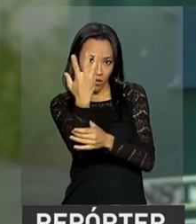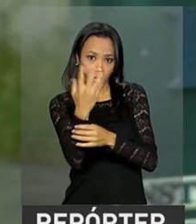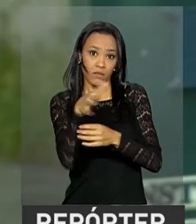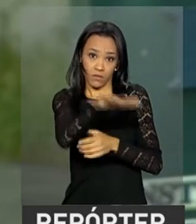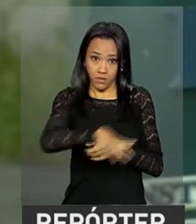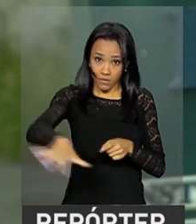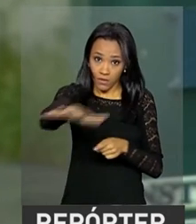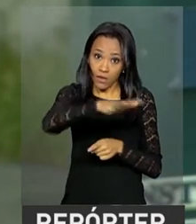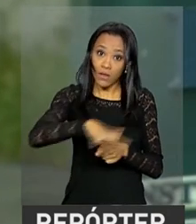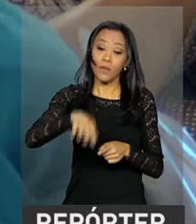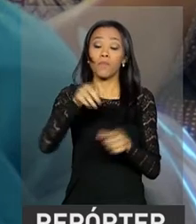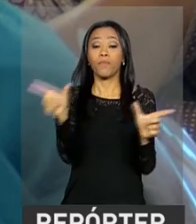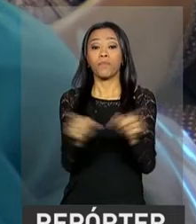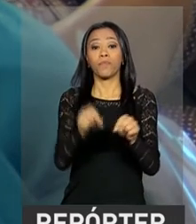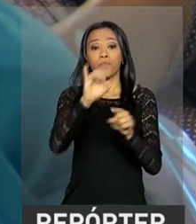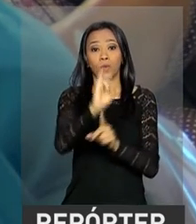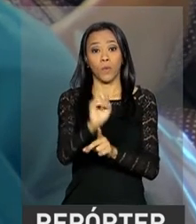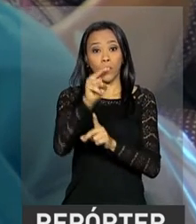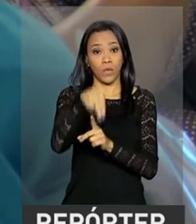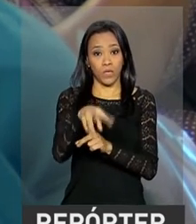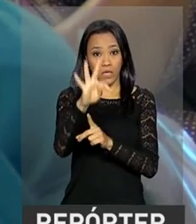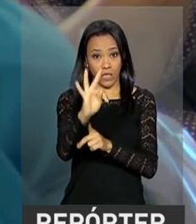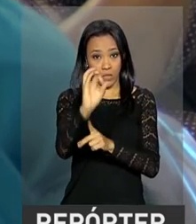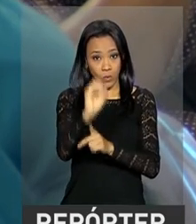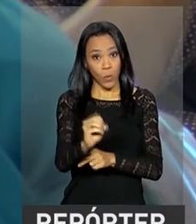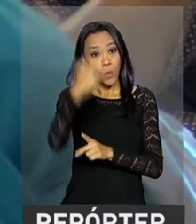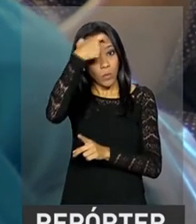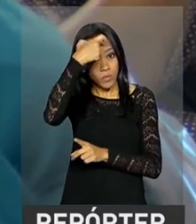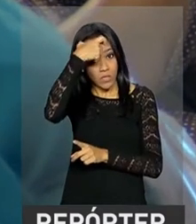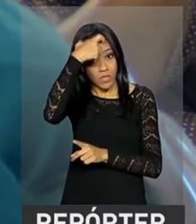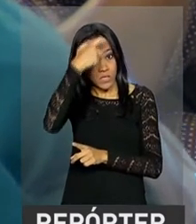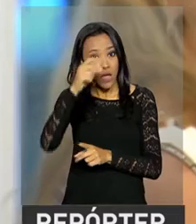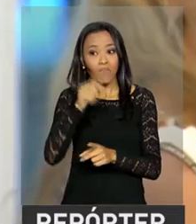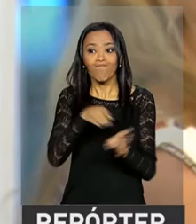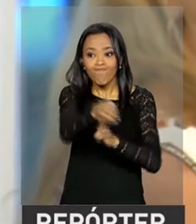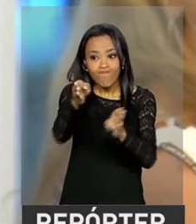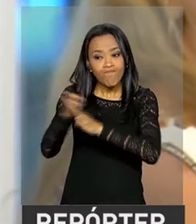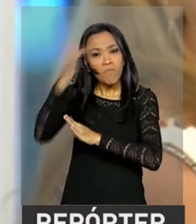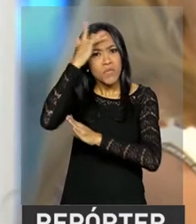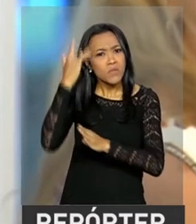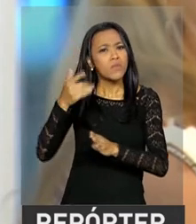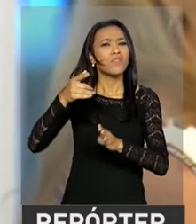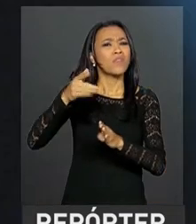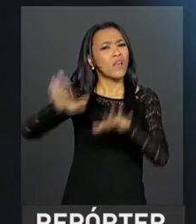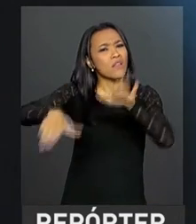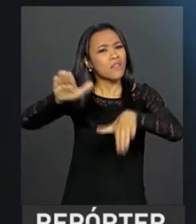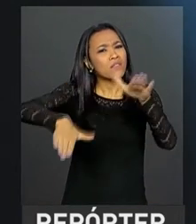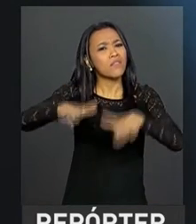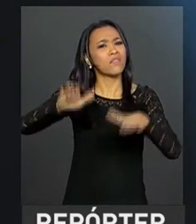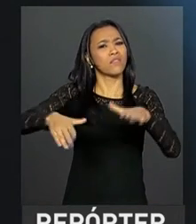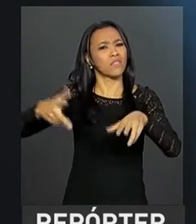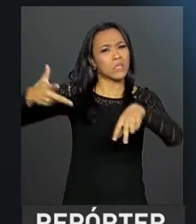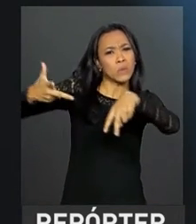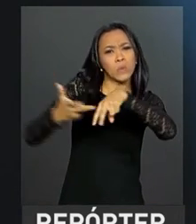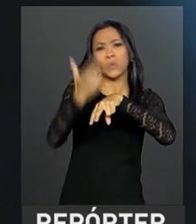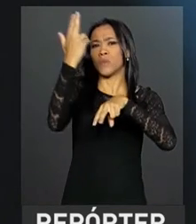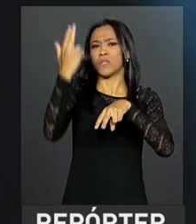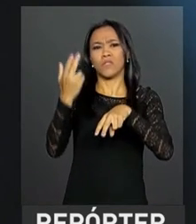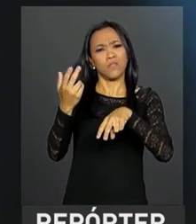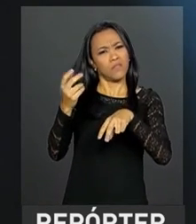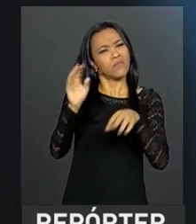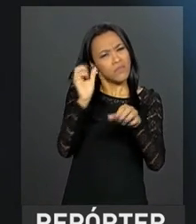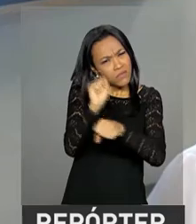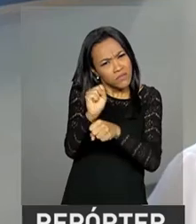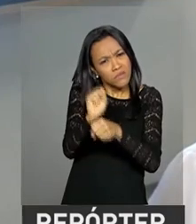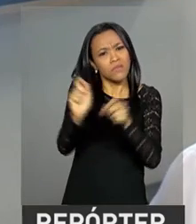o intuito é conscientizar as pessoas como dona valdeci meia de que em alguns casos a operação no joelho pode